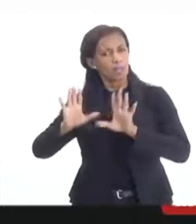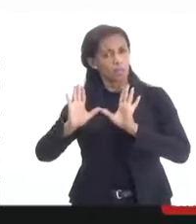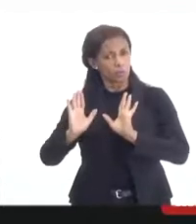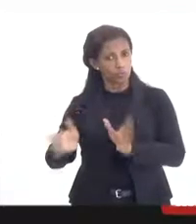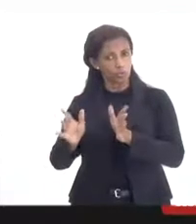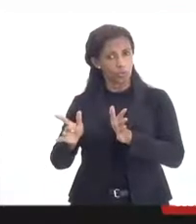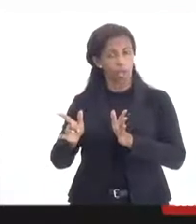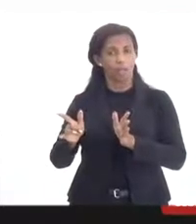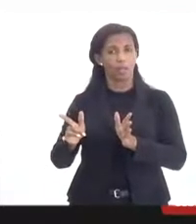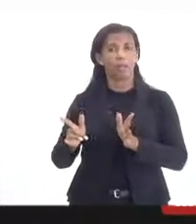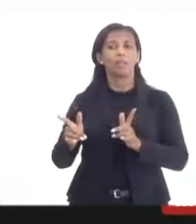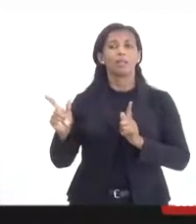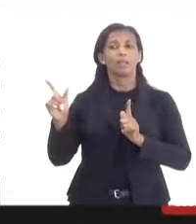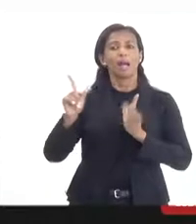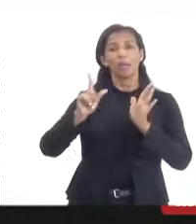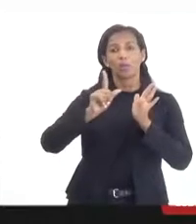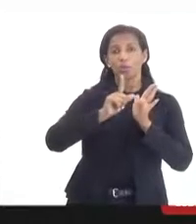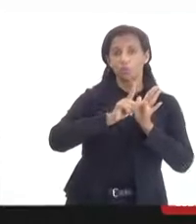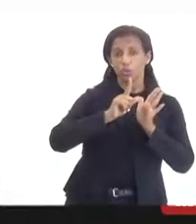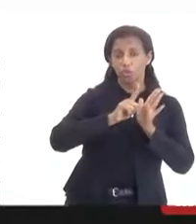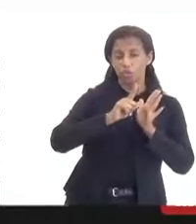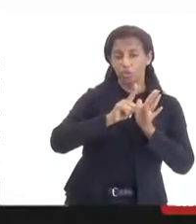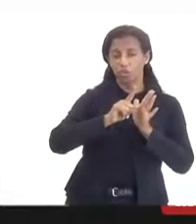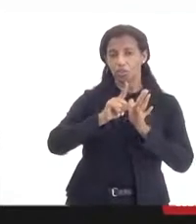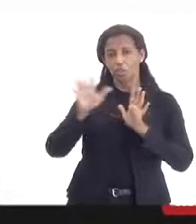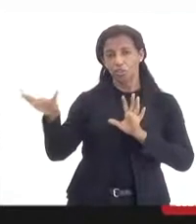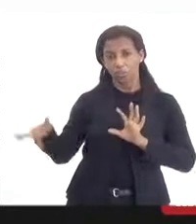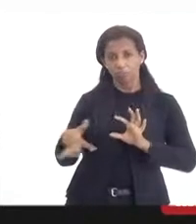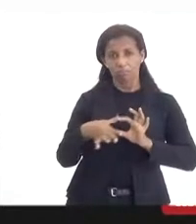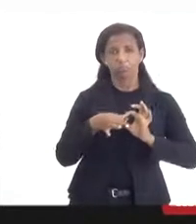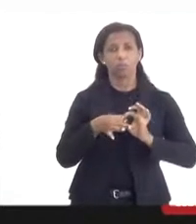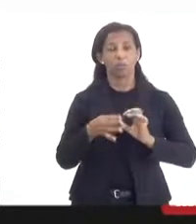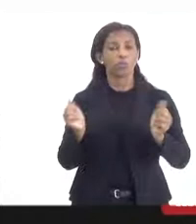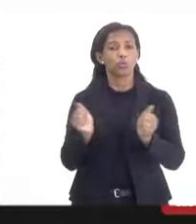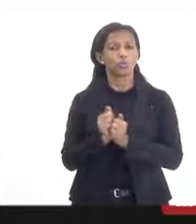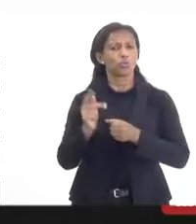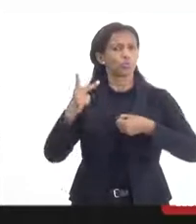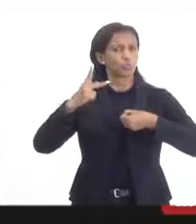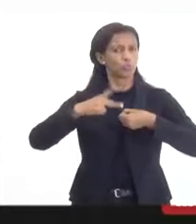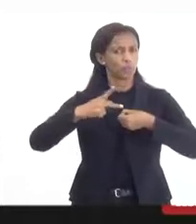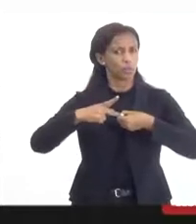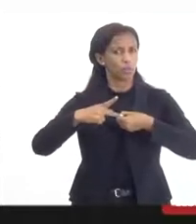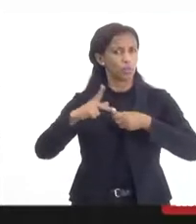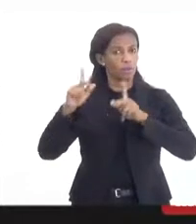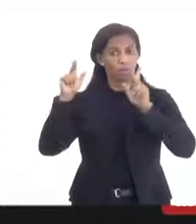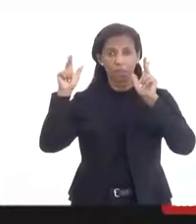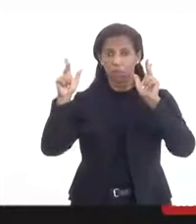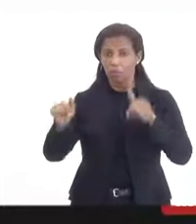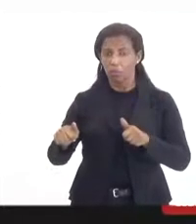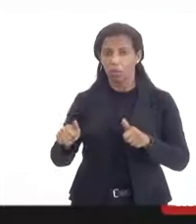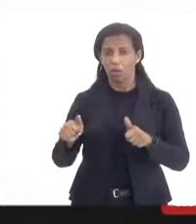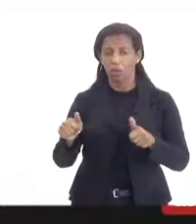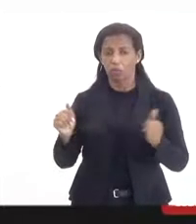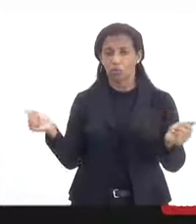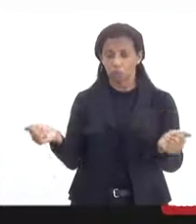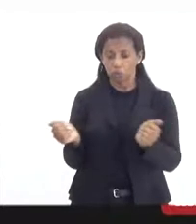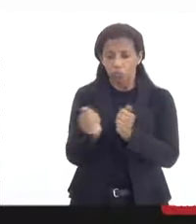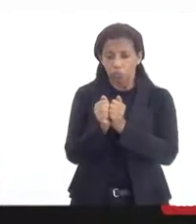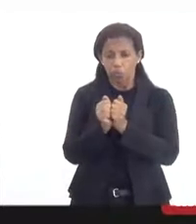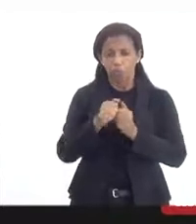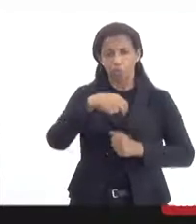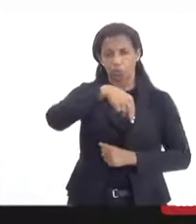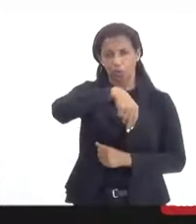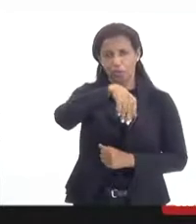da logística, conforme eu expliquei, associados e misturados ao petróleo e, como tal, estiveram contidos na nota fiscal